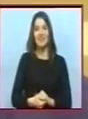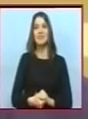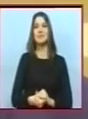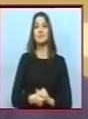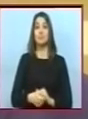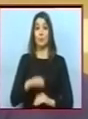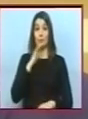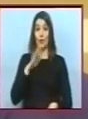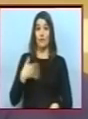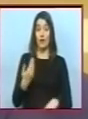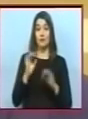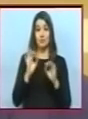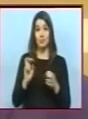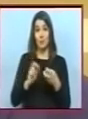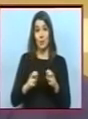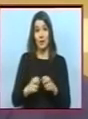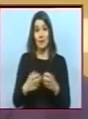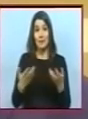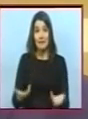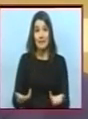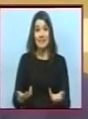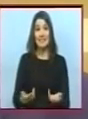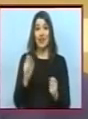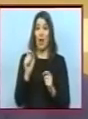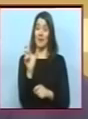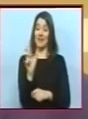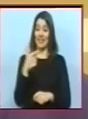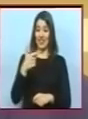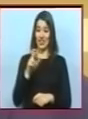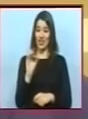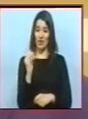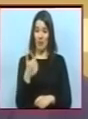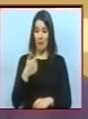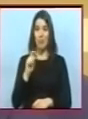O cão tornou-se mesmo um problema. A trouble tornou-se mesmo um problema. Ora bem,